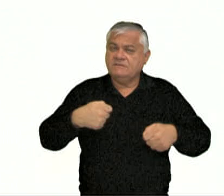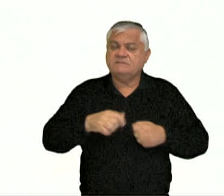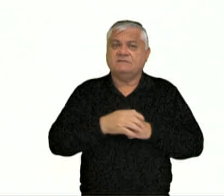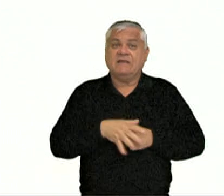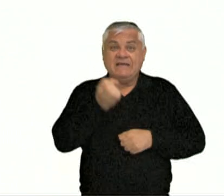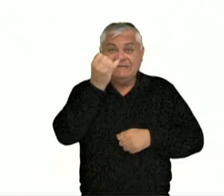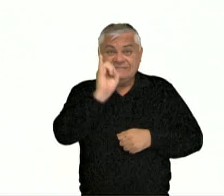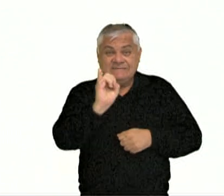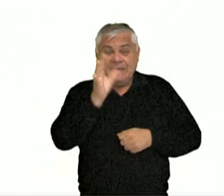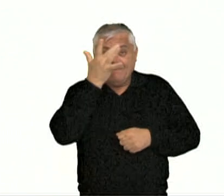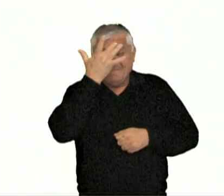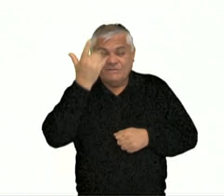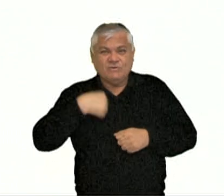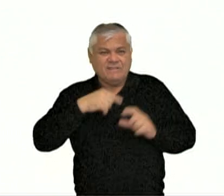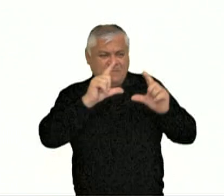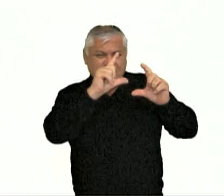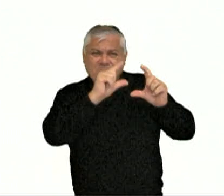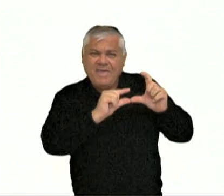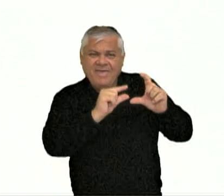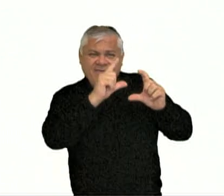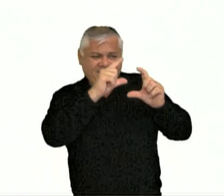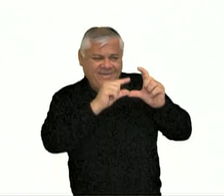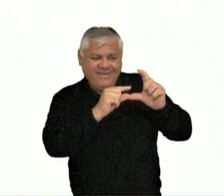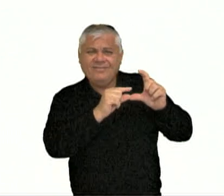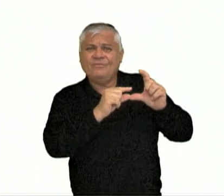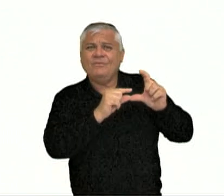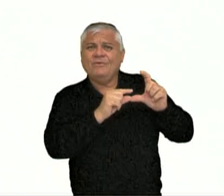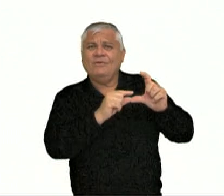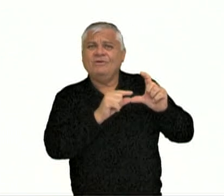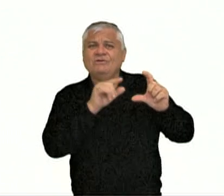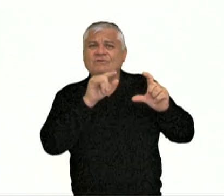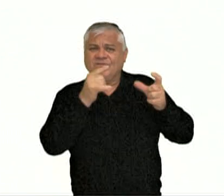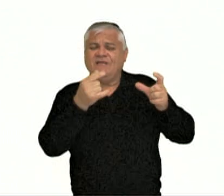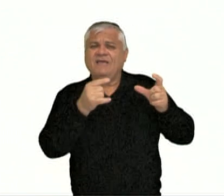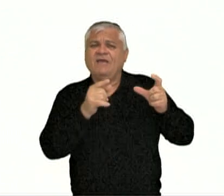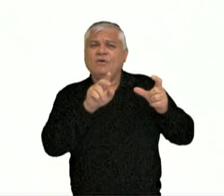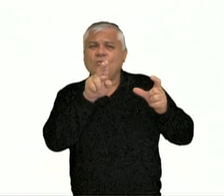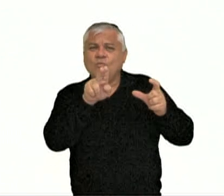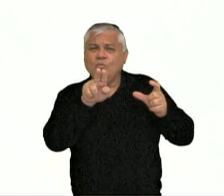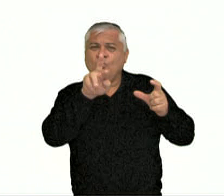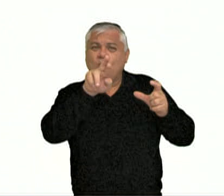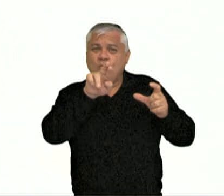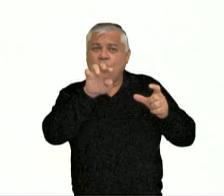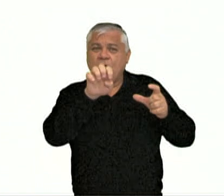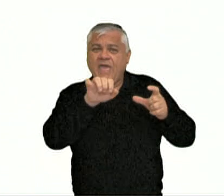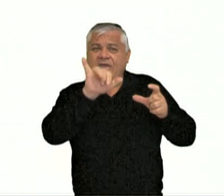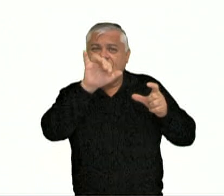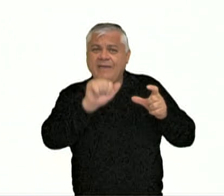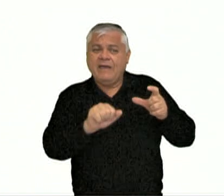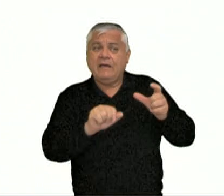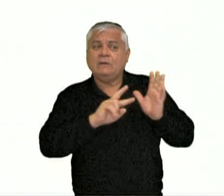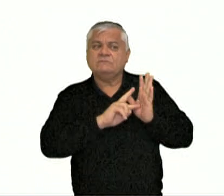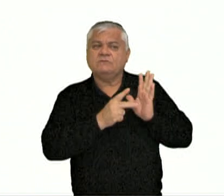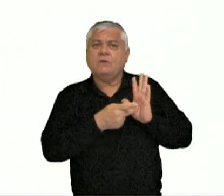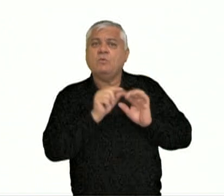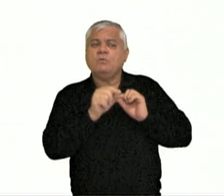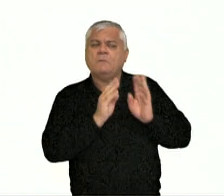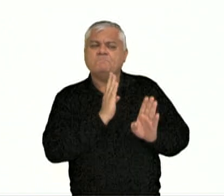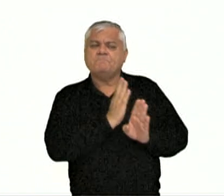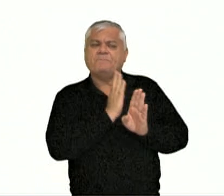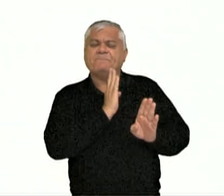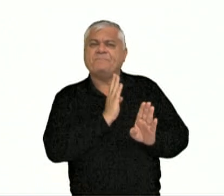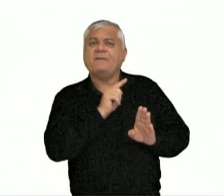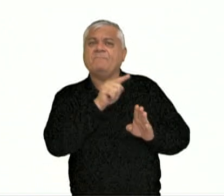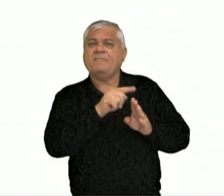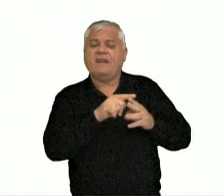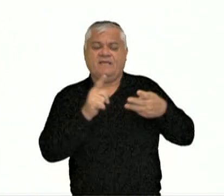estiver com uma quantidade menor, muito inferior ao esperado naquele exame, significa que a filtração